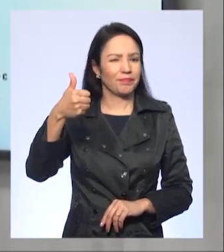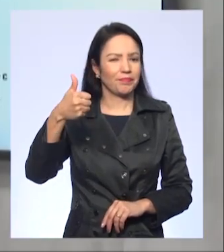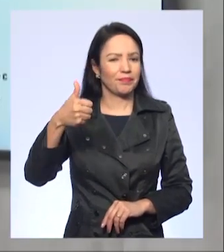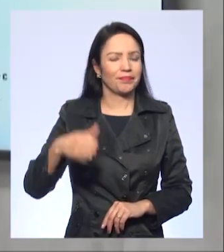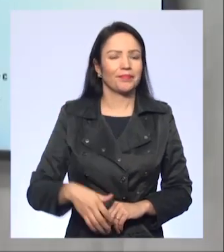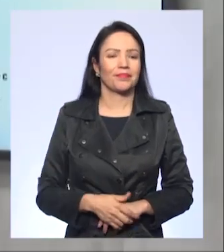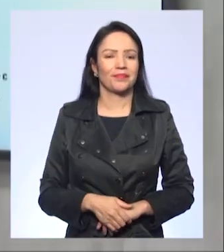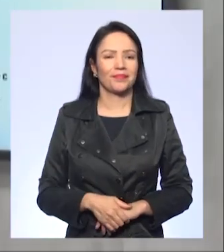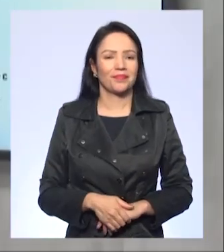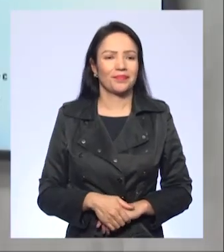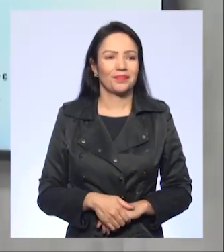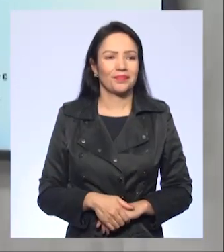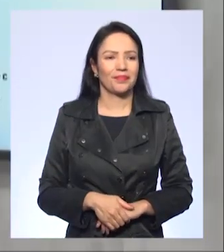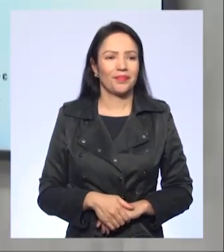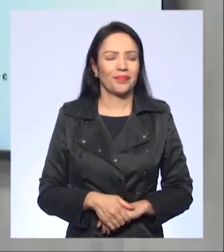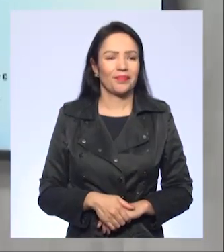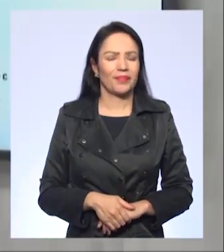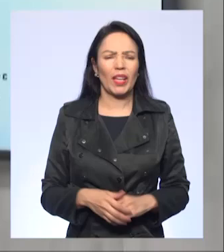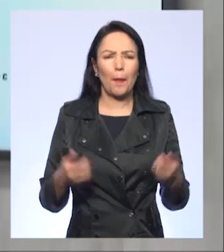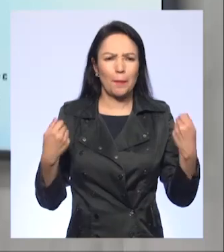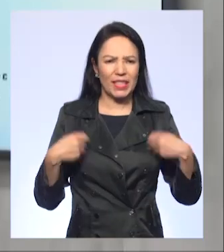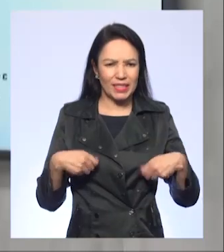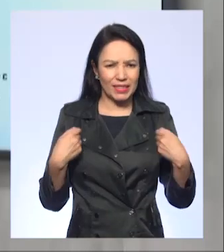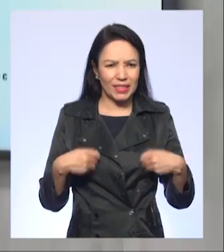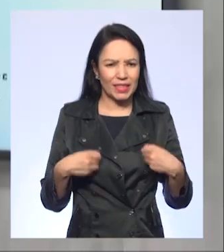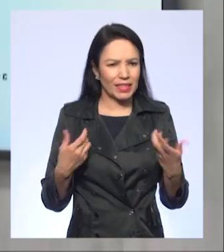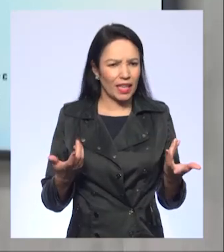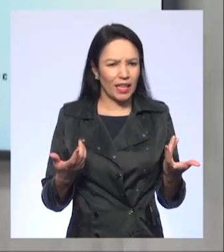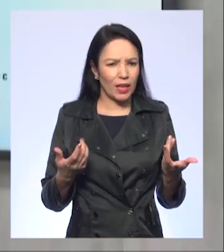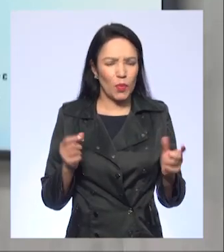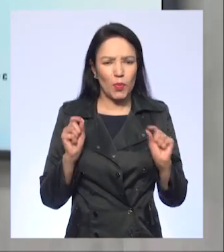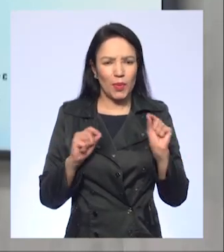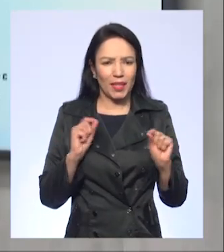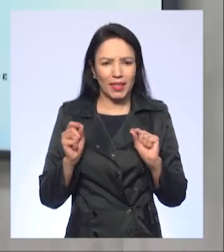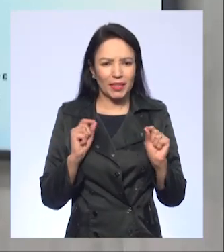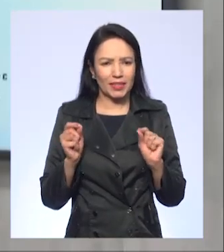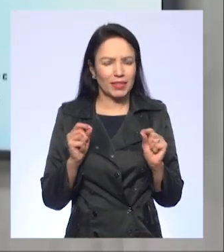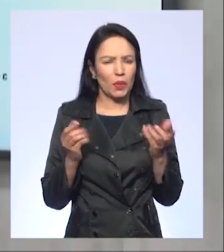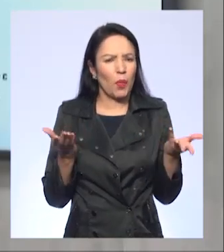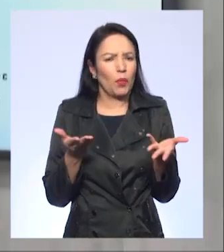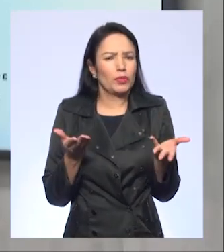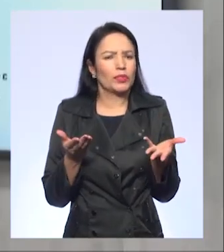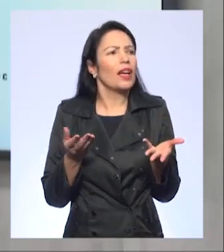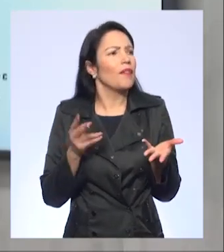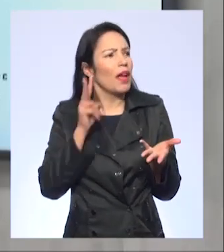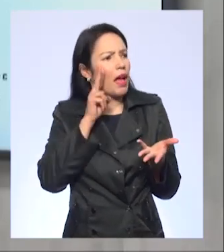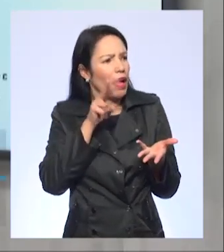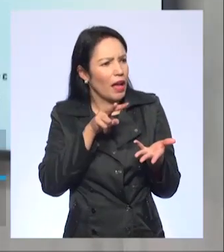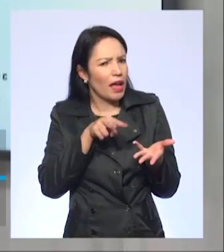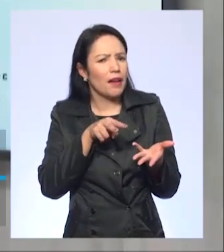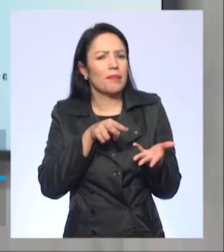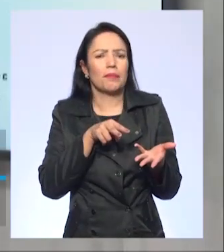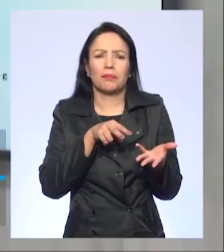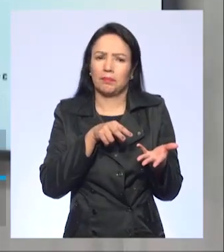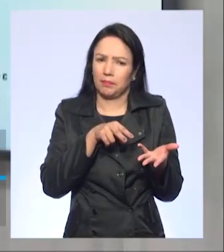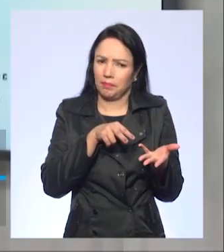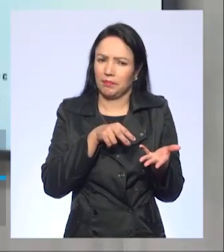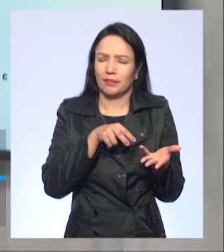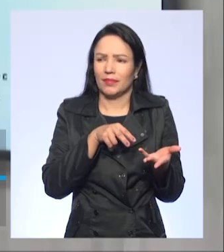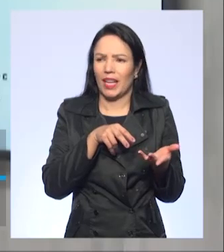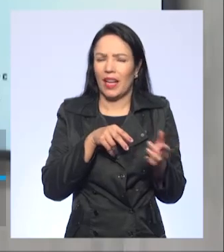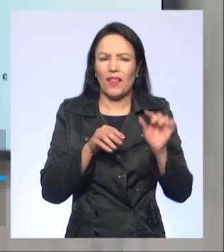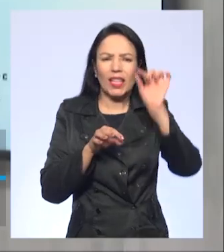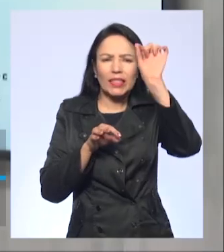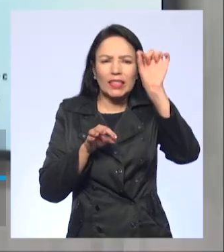cara. Fala porque não precisou de nada disso que os geômetras fariam. Traçar